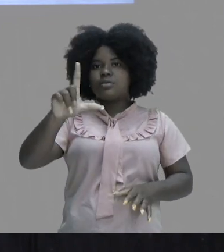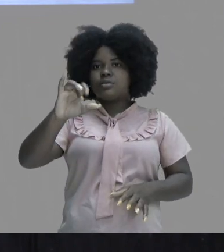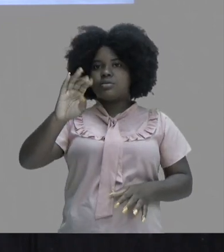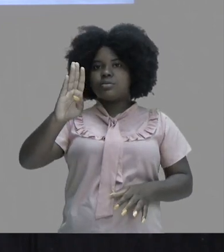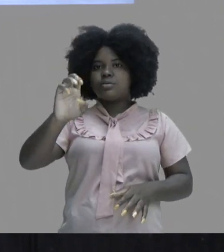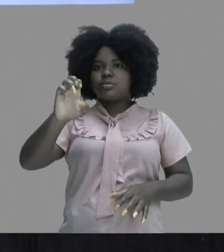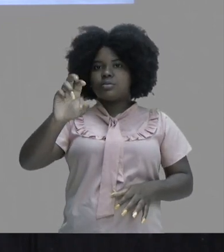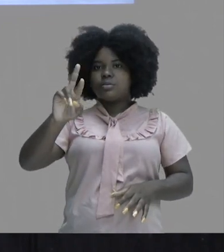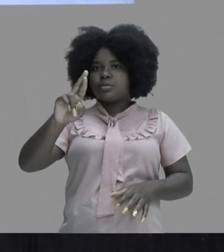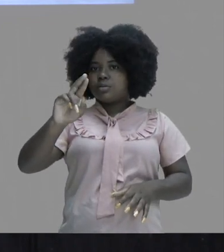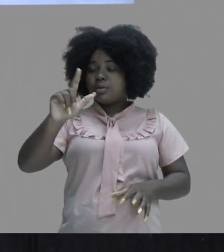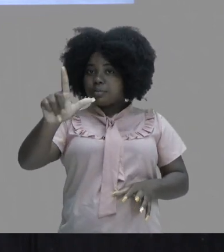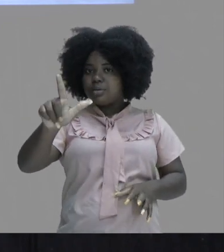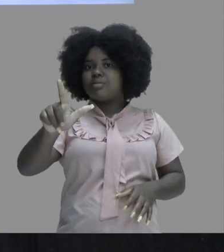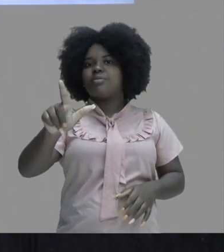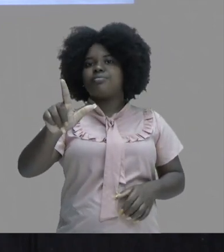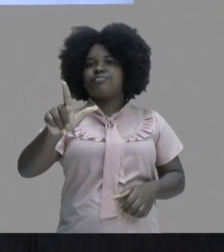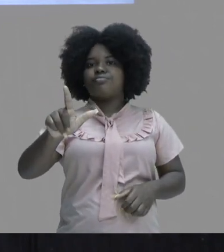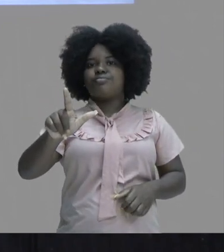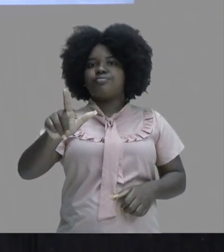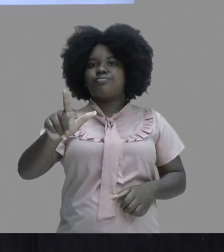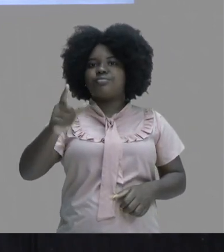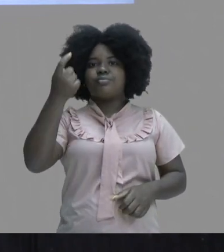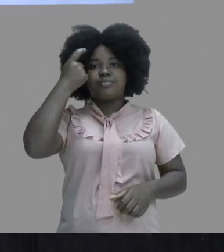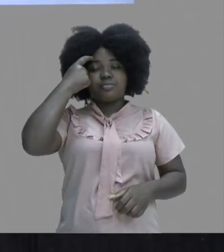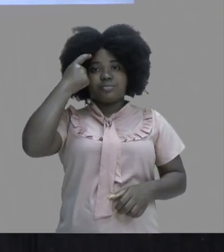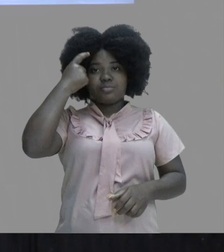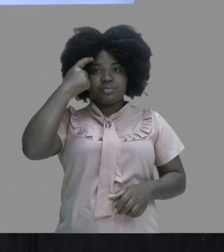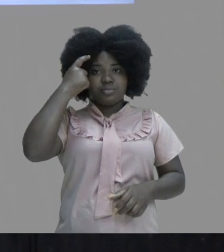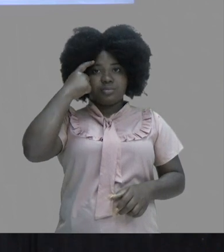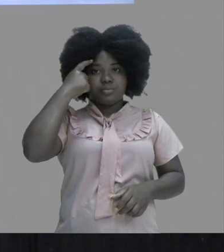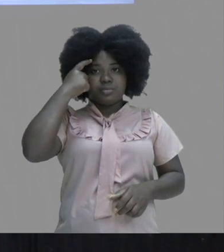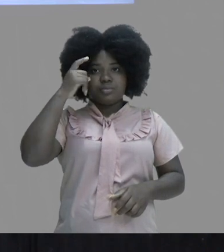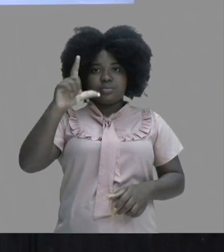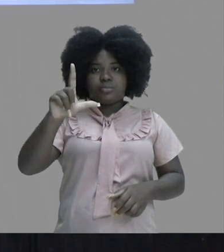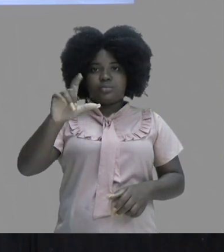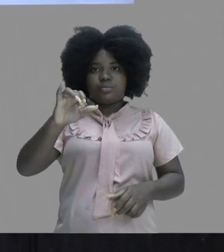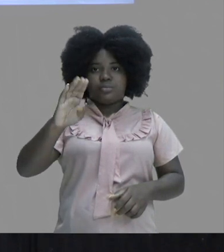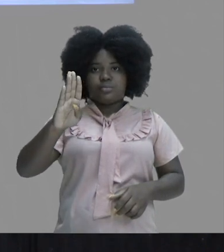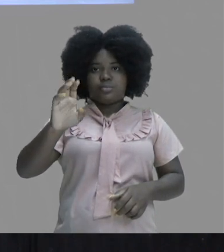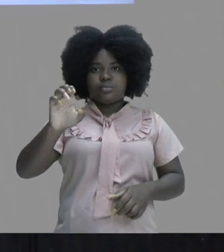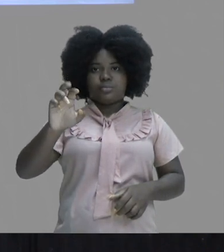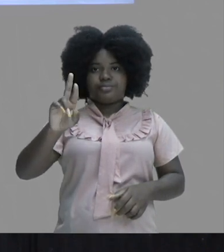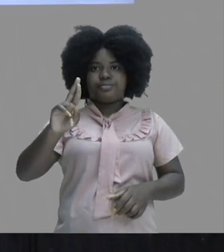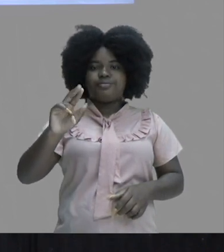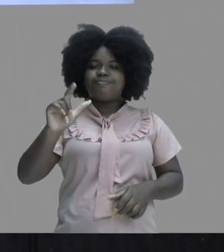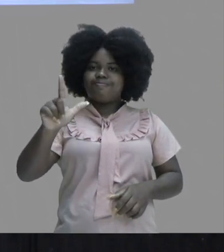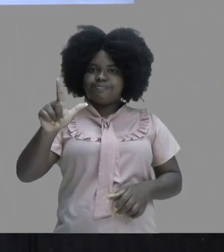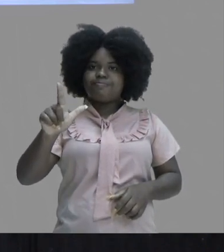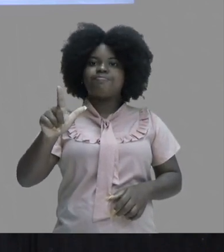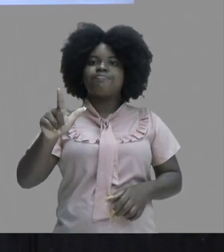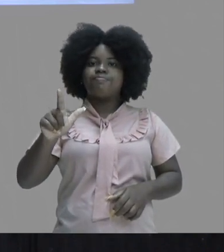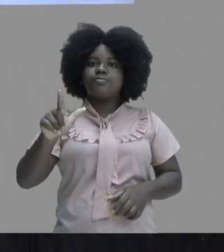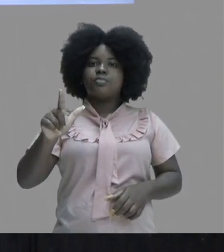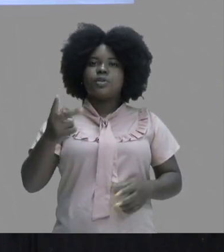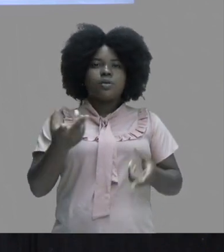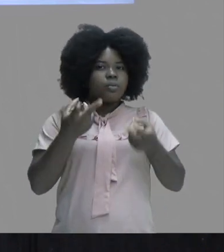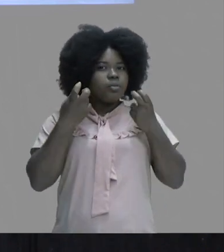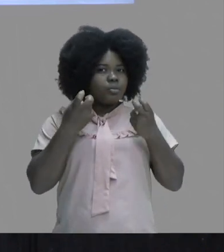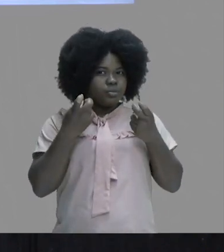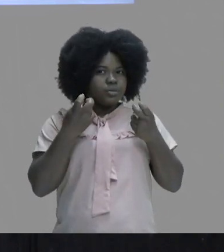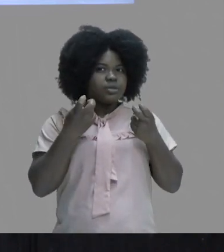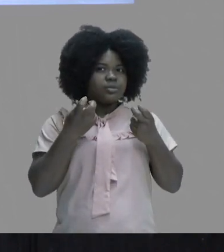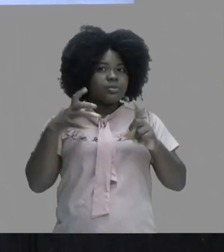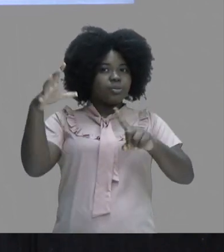pensamento da modernidade. O pensamento liberal clássico já considerava isso. Então a gente percebe que existe